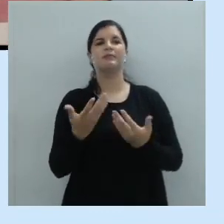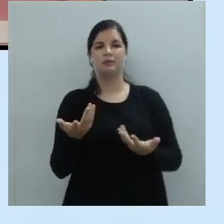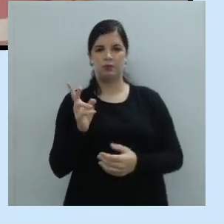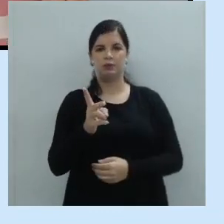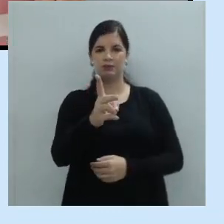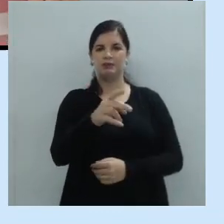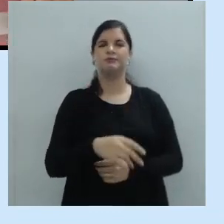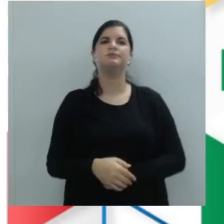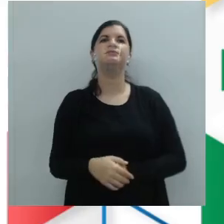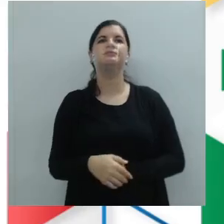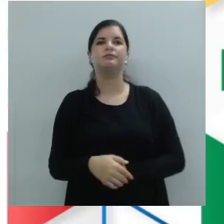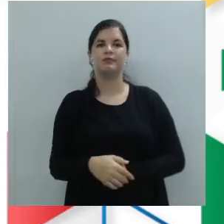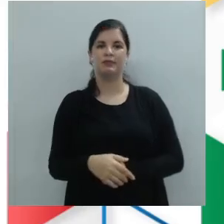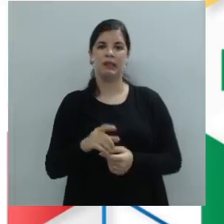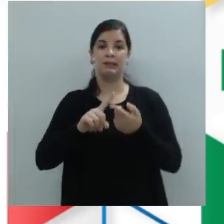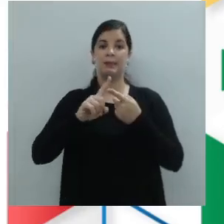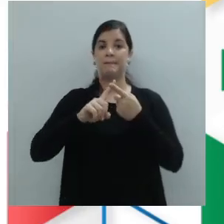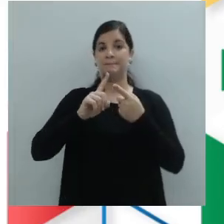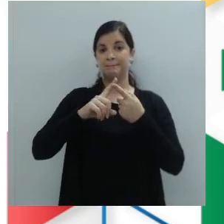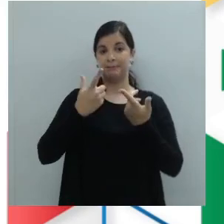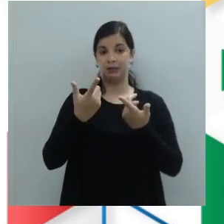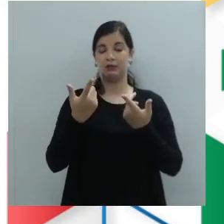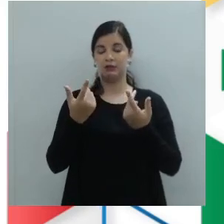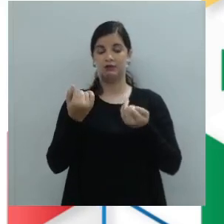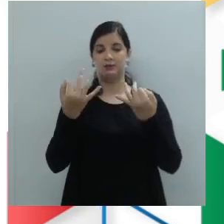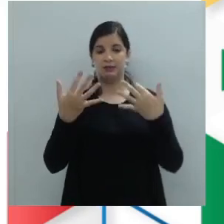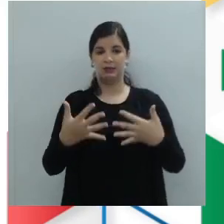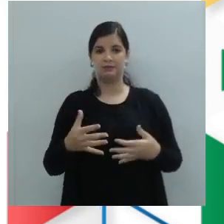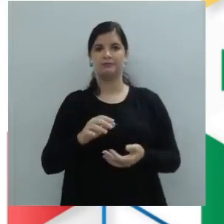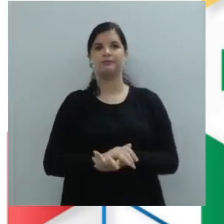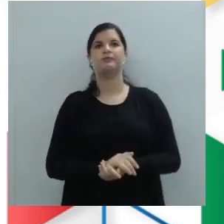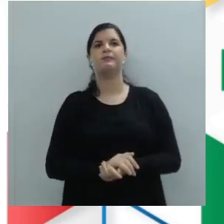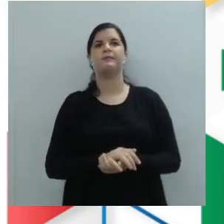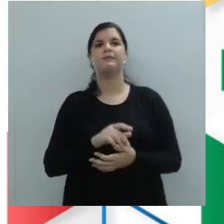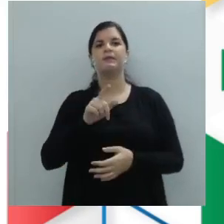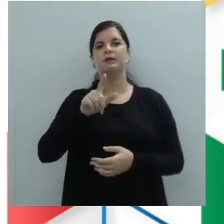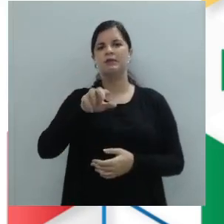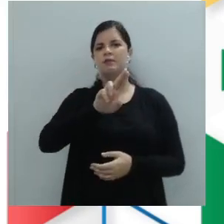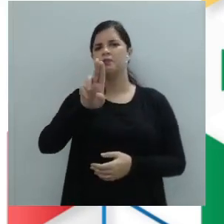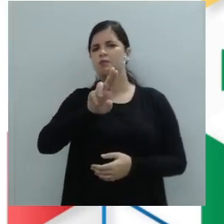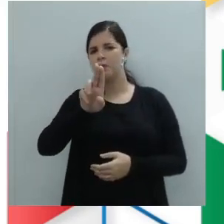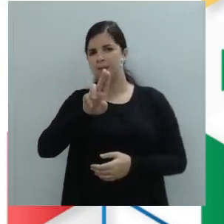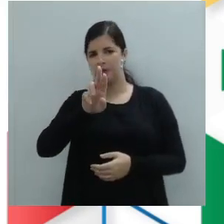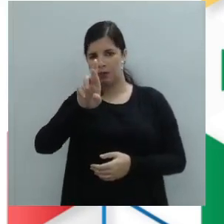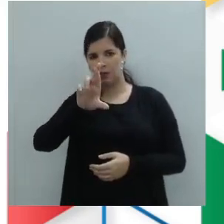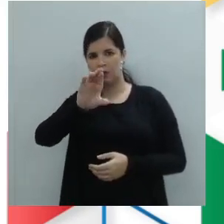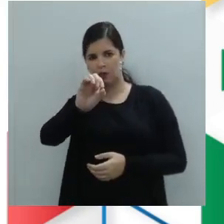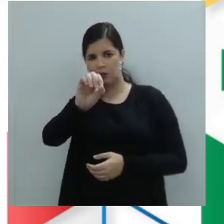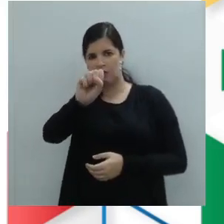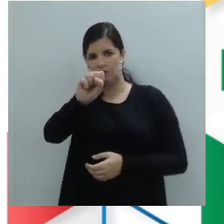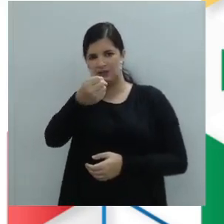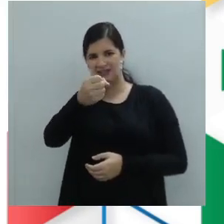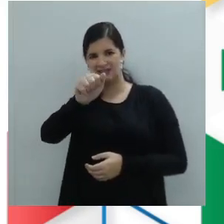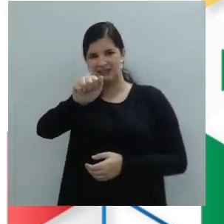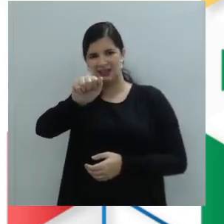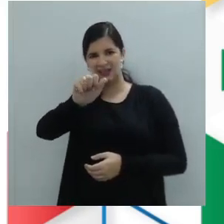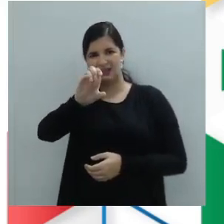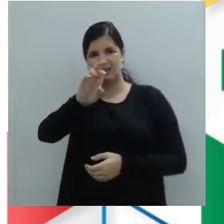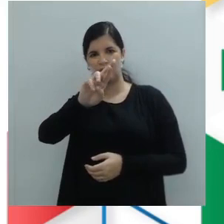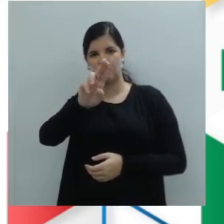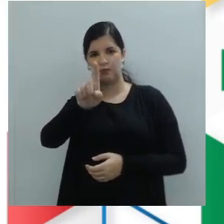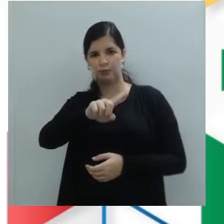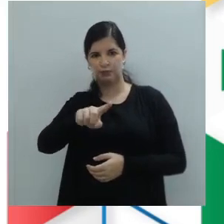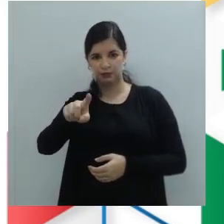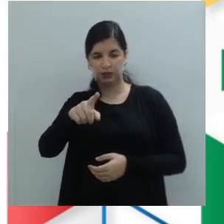adiante. Ainda trago para vocês a seguinte questão. Rosa Cruz é um nome atribuído com base no